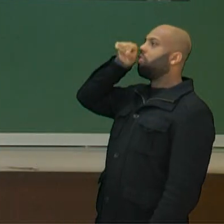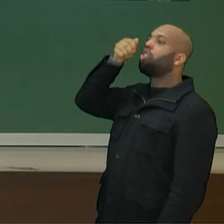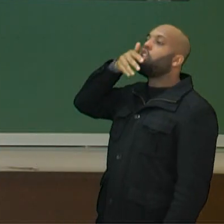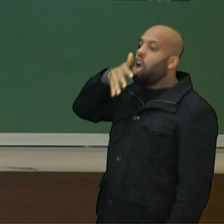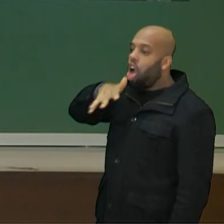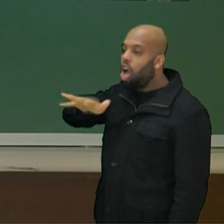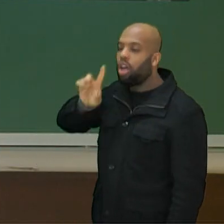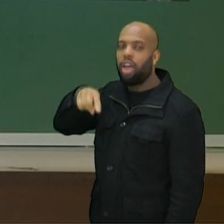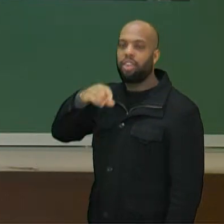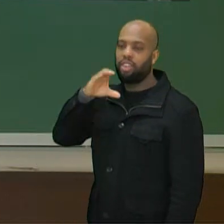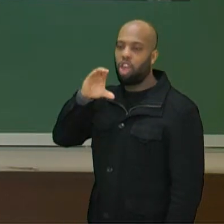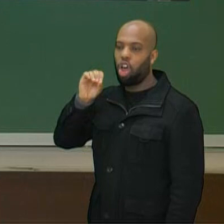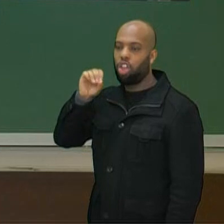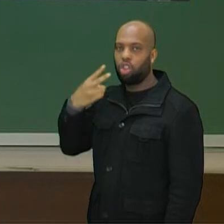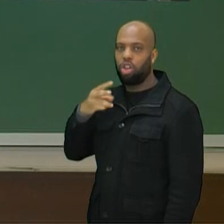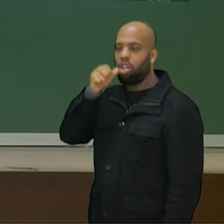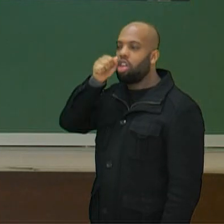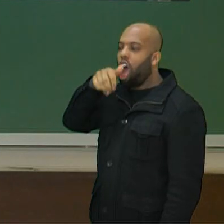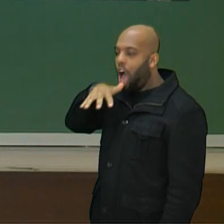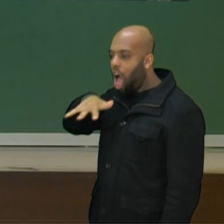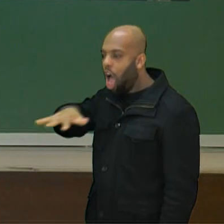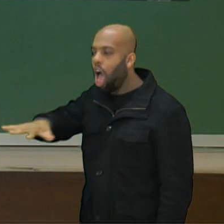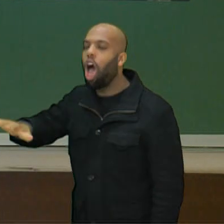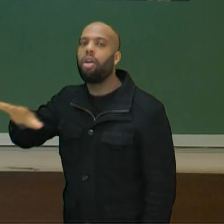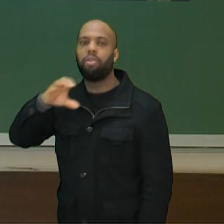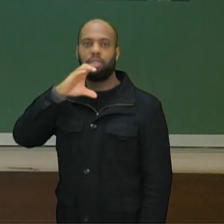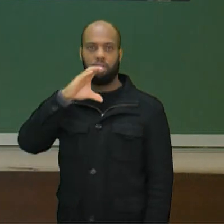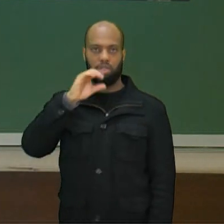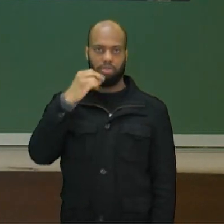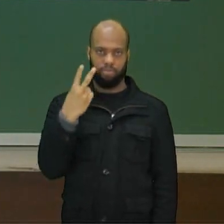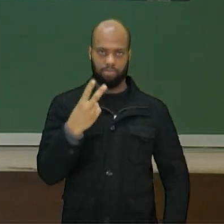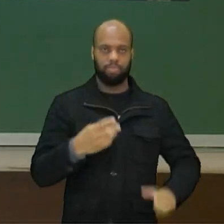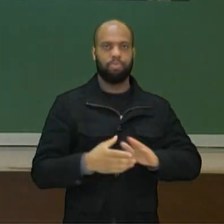dióxido de carbono por meio da expiração.